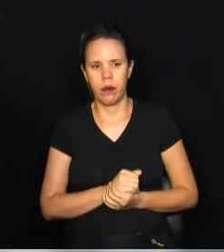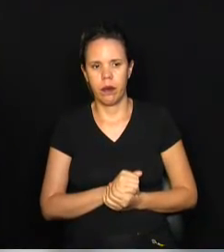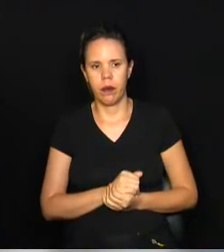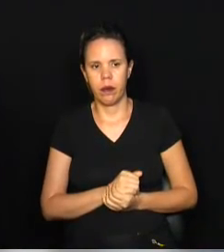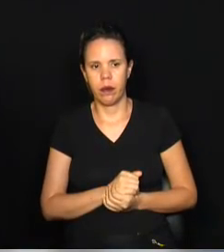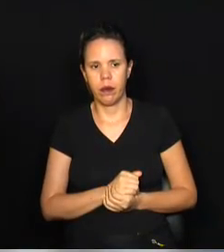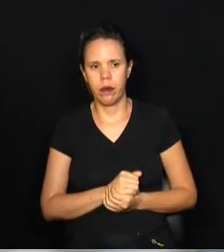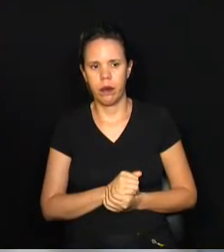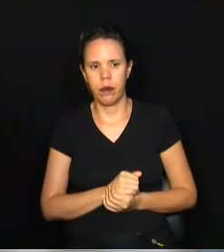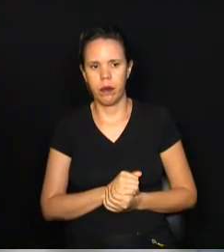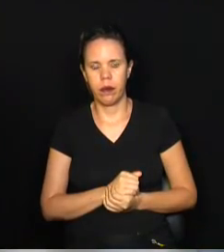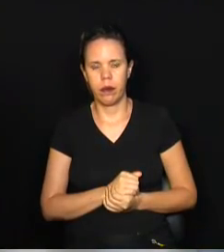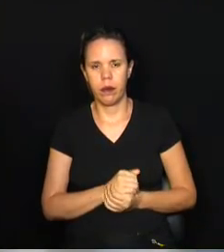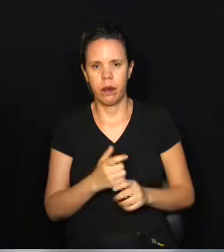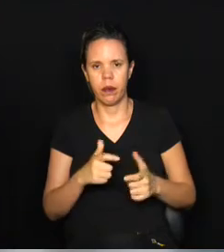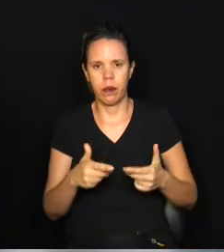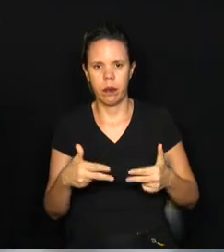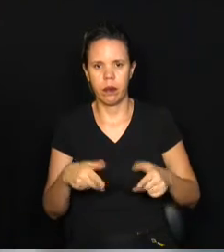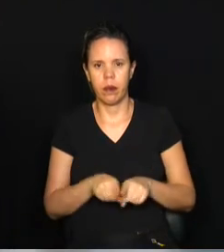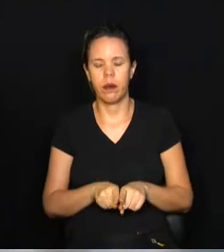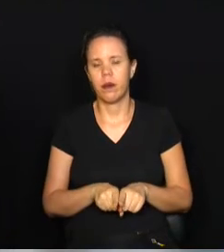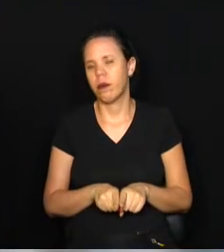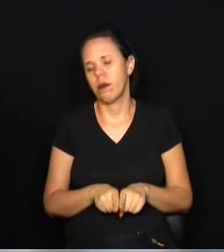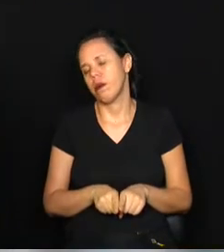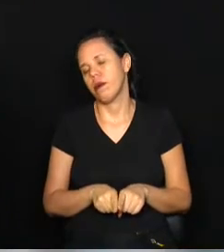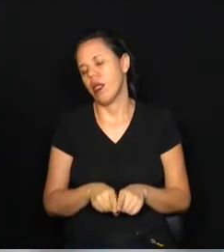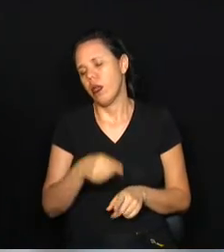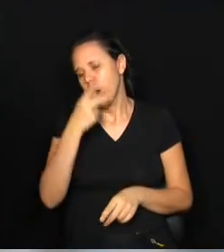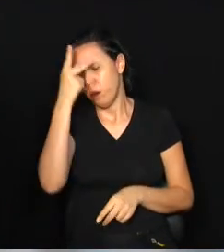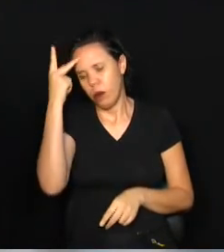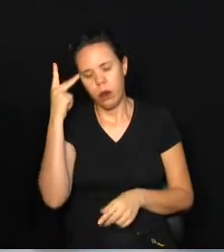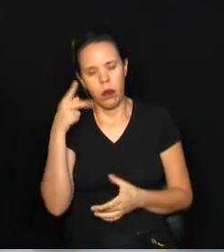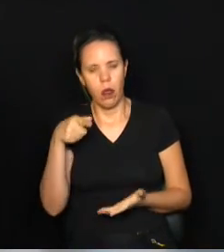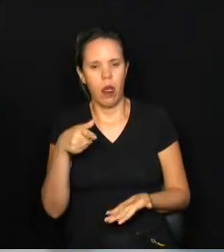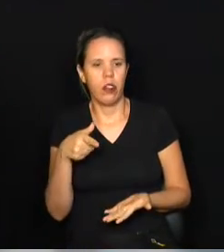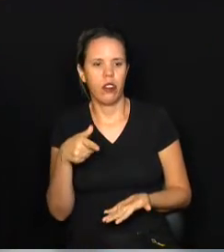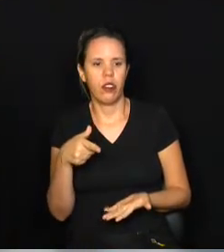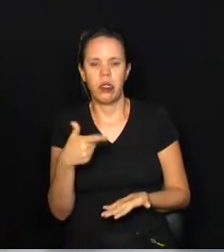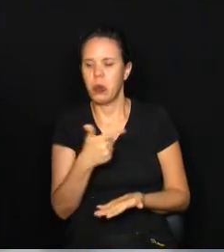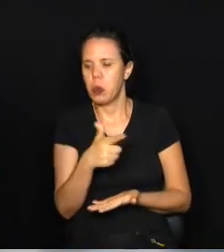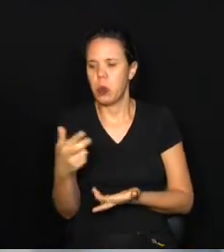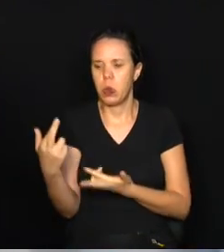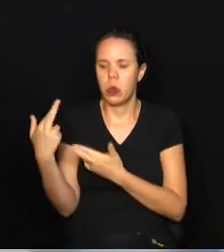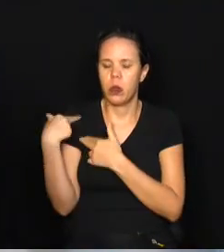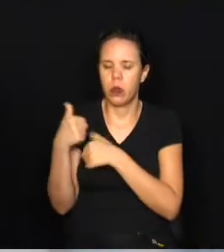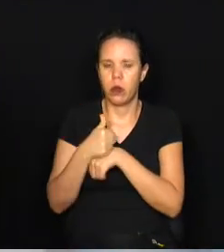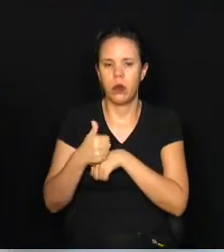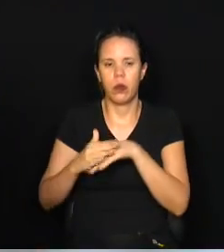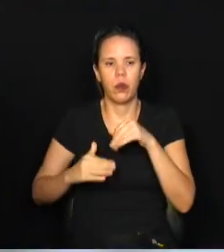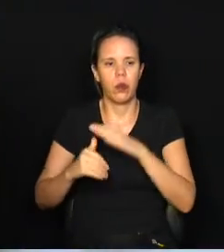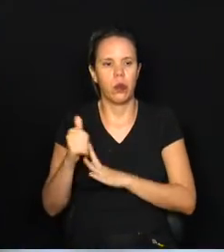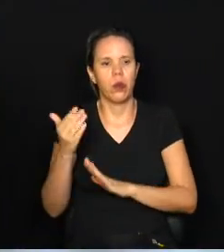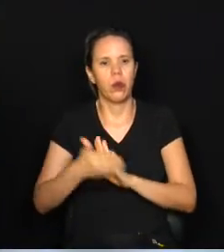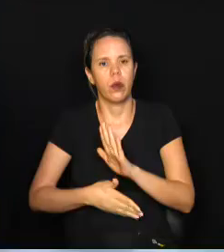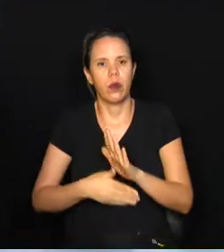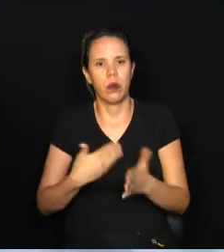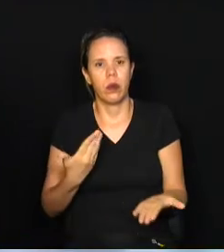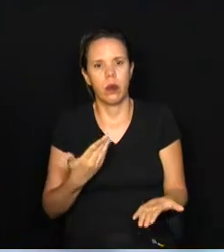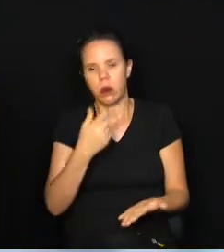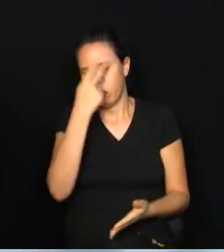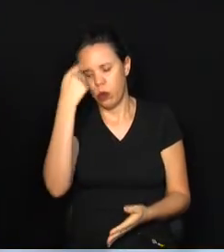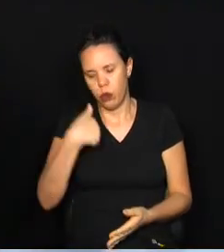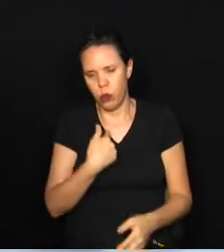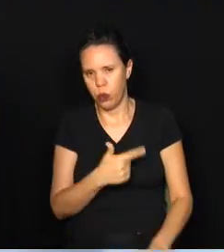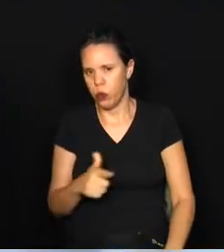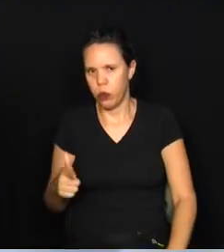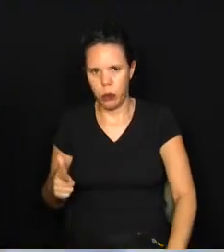o mutirão, por exemplo, é um atestado de incompetência, né, como o senhor disse. Os mutirões são atestados de incompetência. Quando eu não tenho